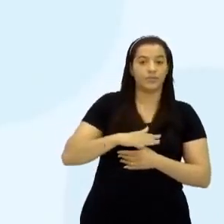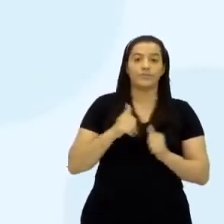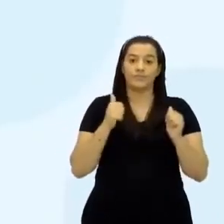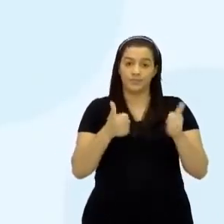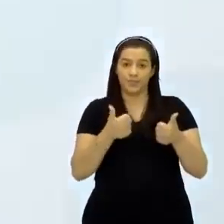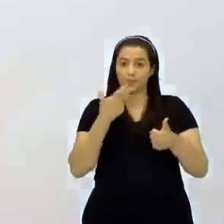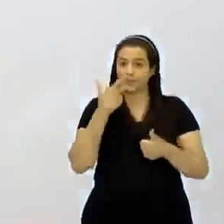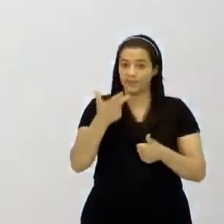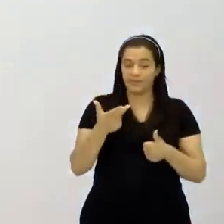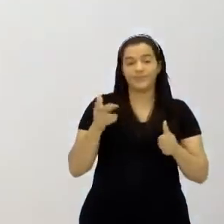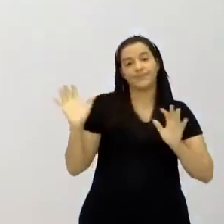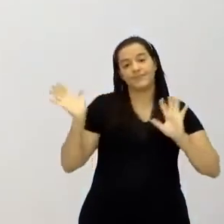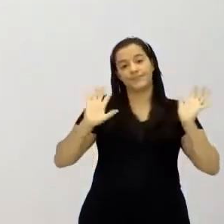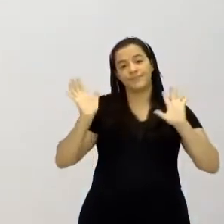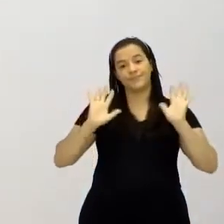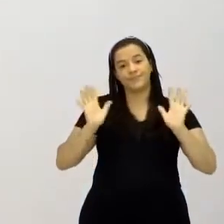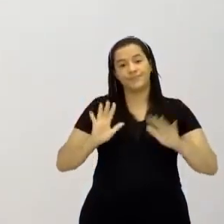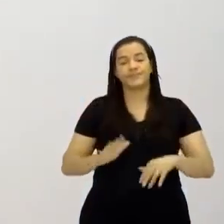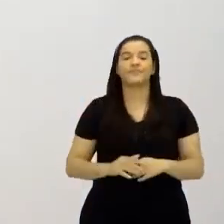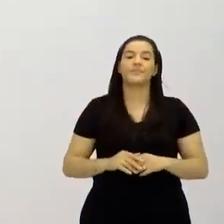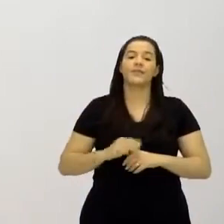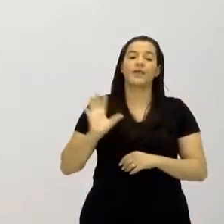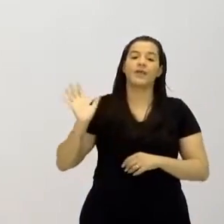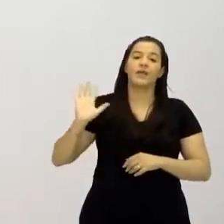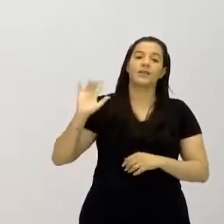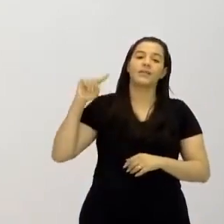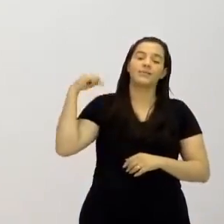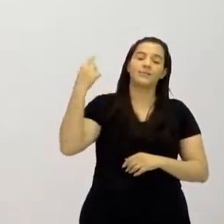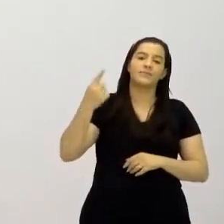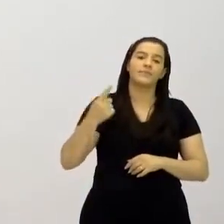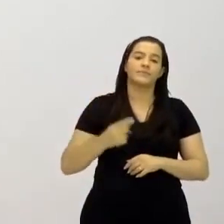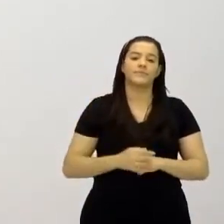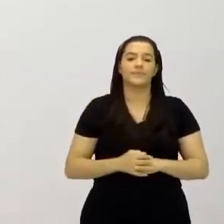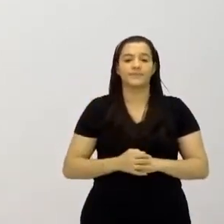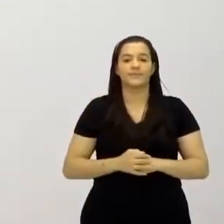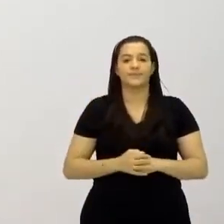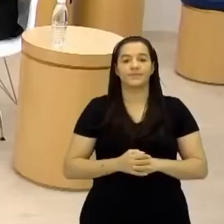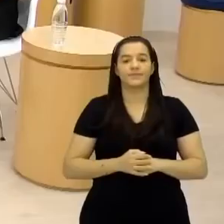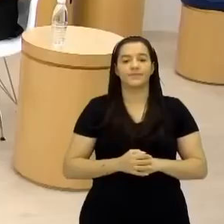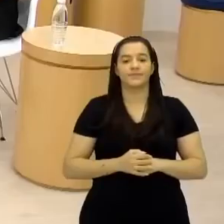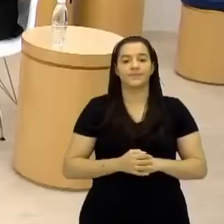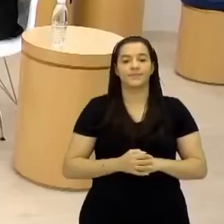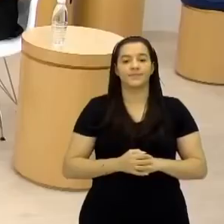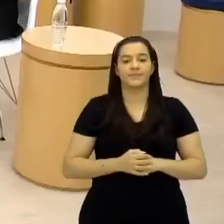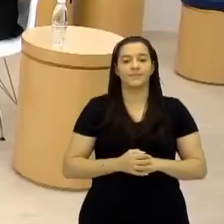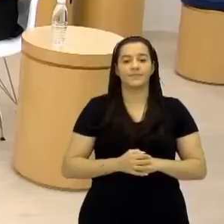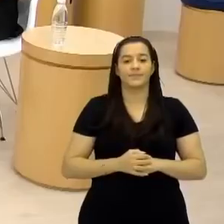também. Um beijo, um queijo, um cheiro. Até segunda-feira. Tchau, tchau.